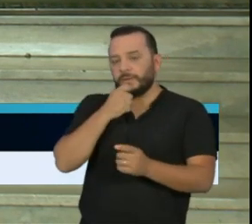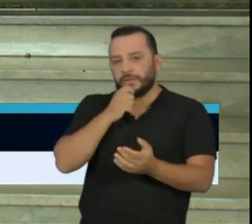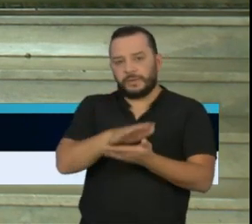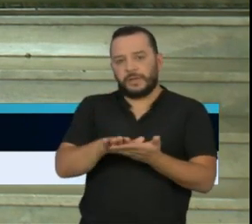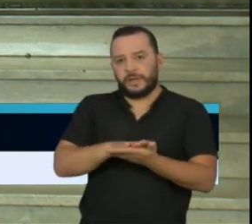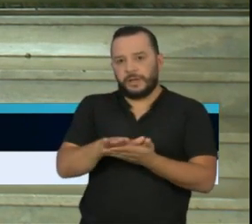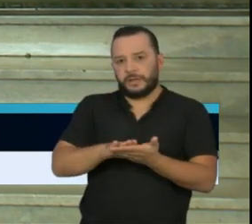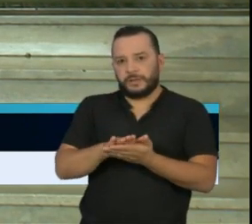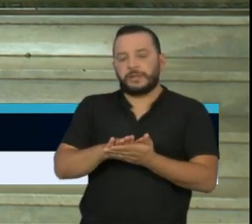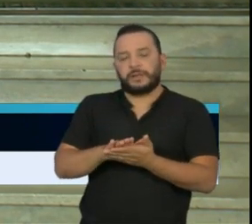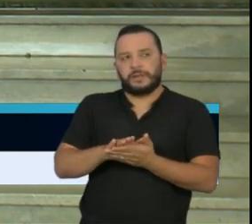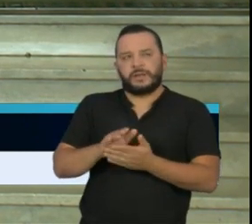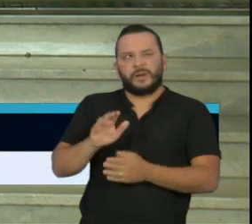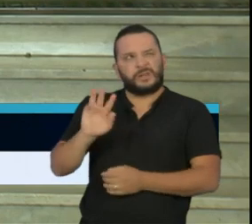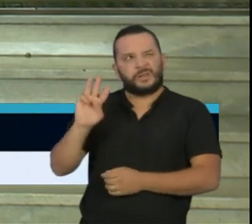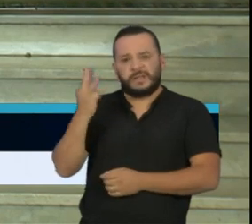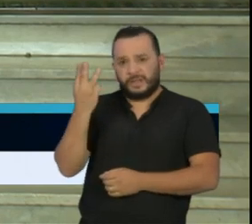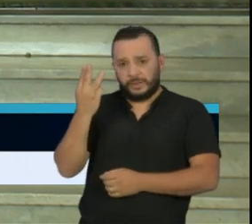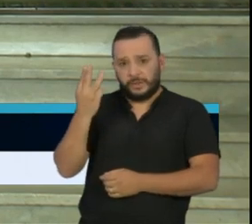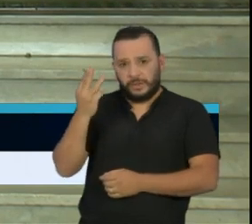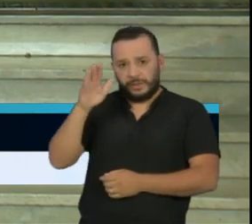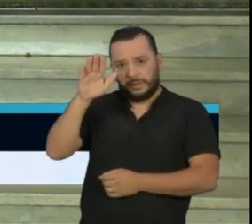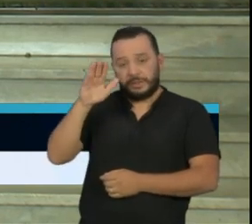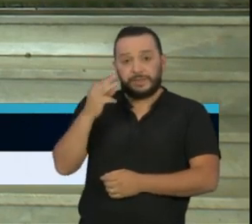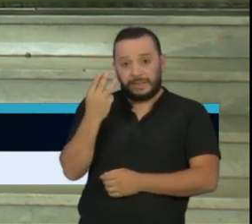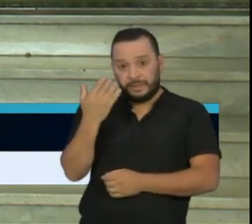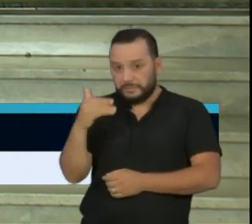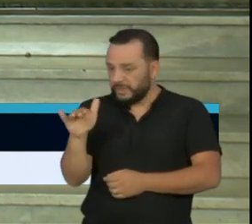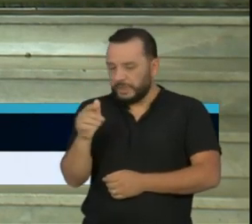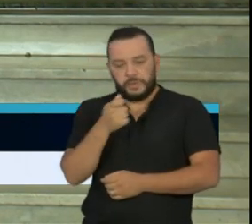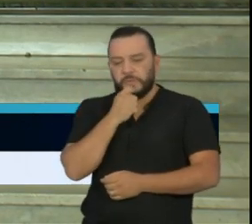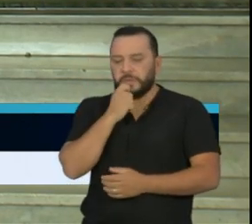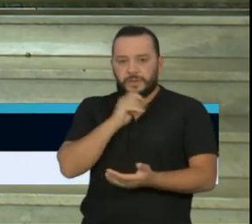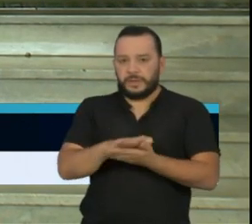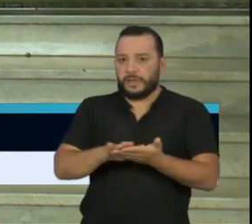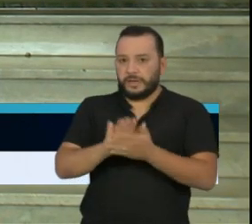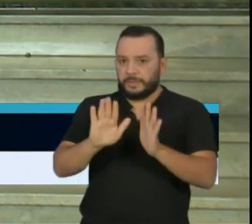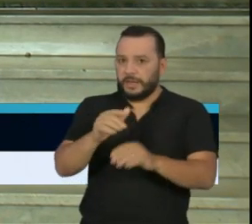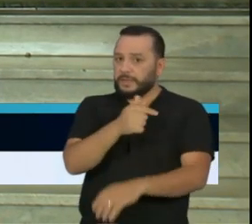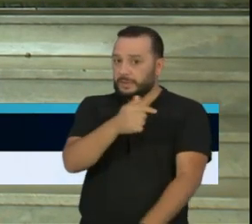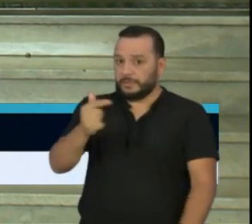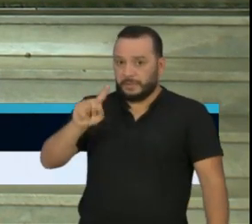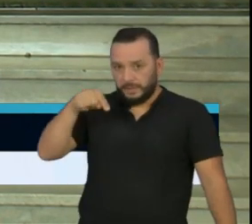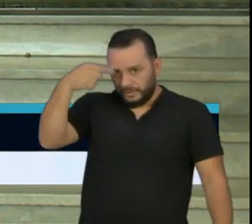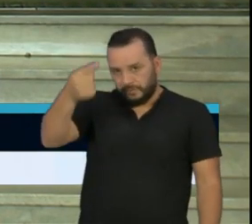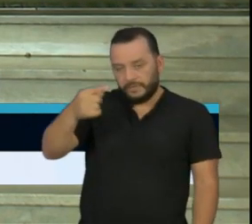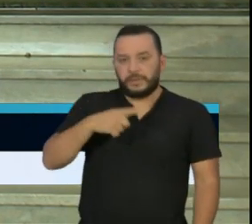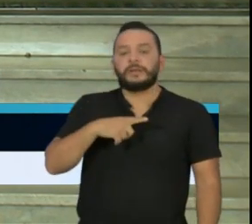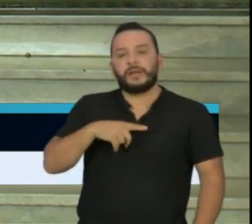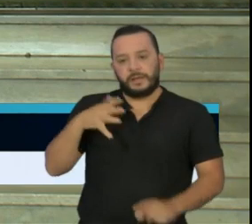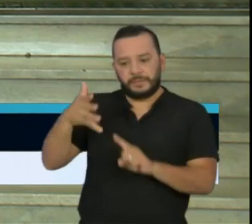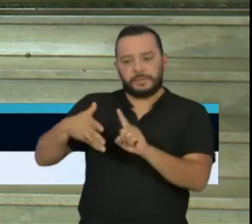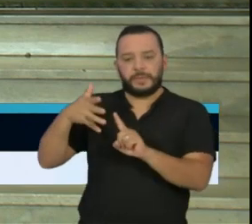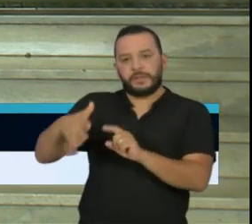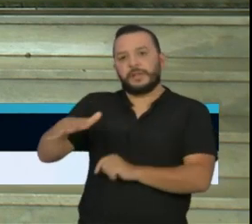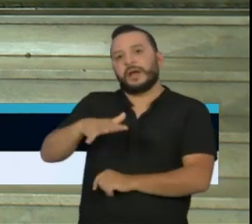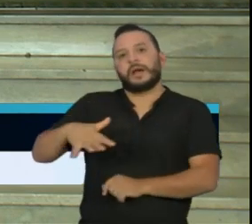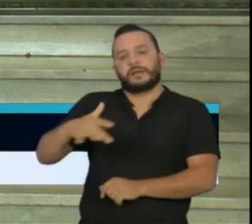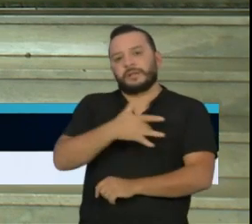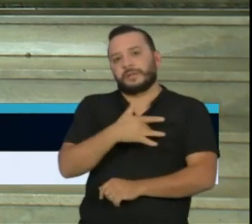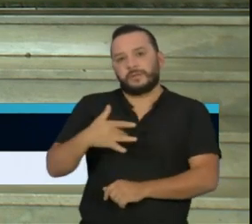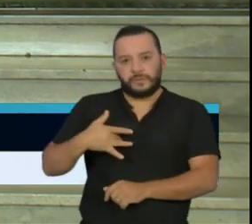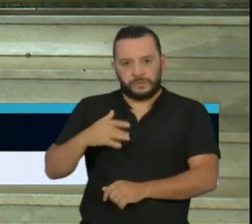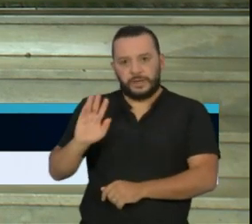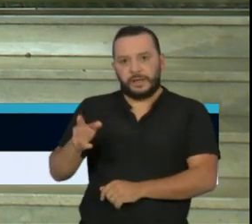às 15h30. Portanto, a partir da próxima semana, as coletivas da saúde serão terças e